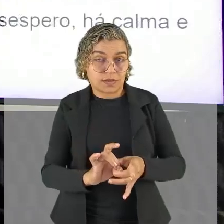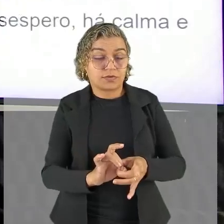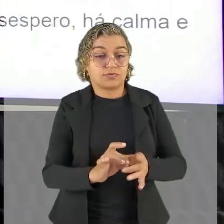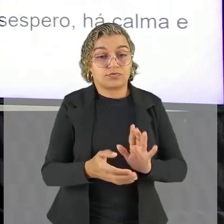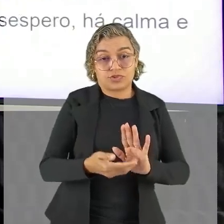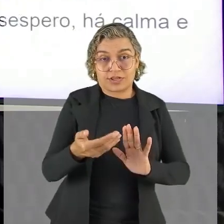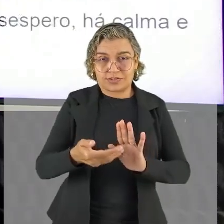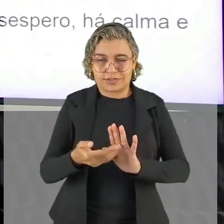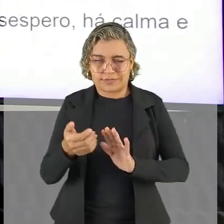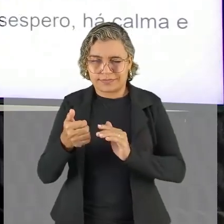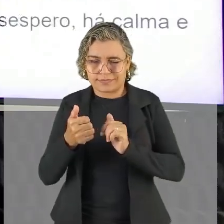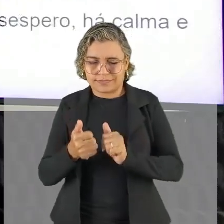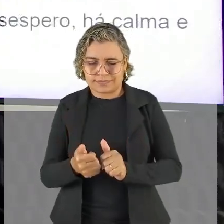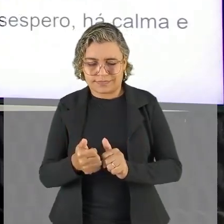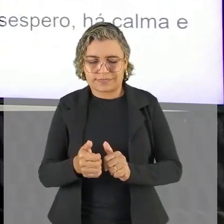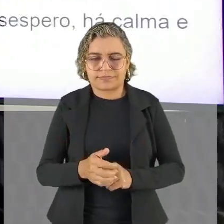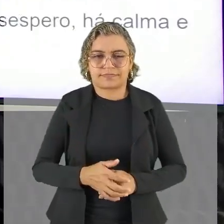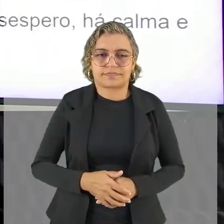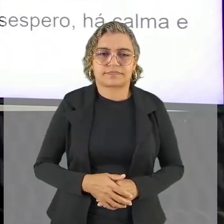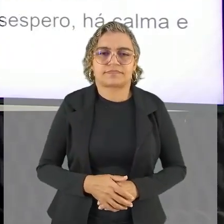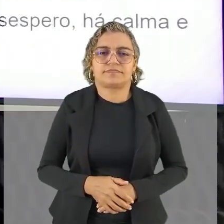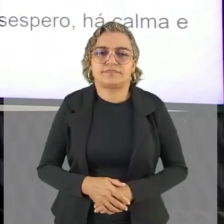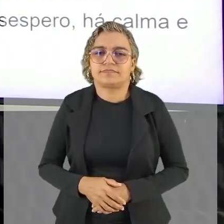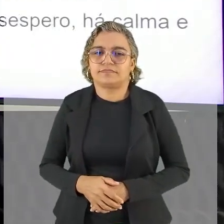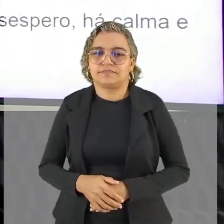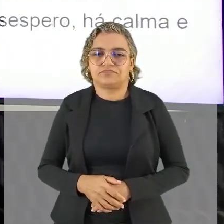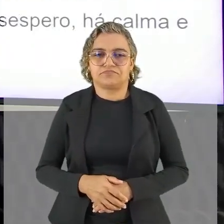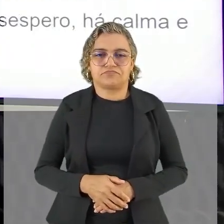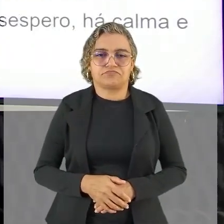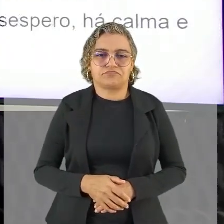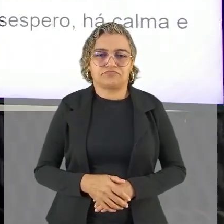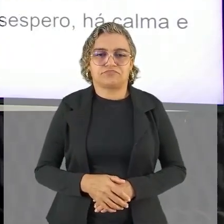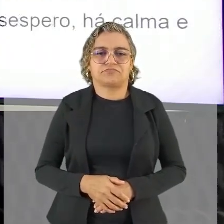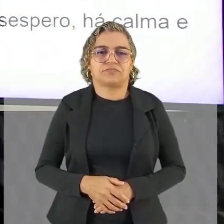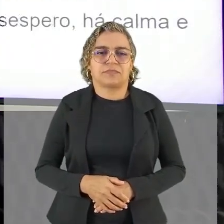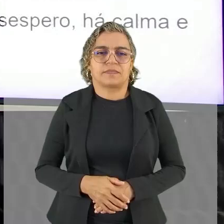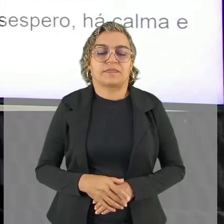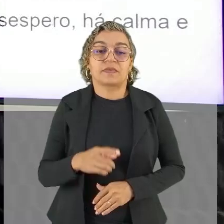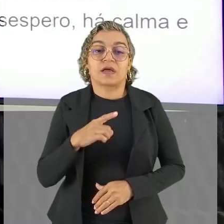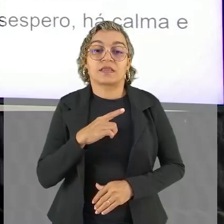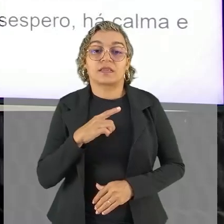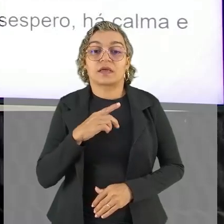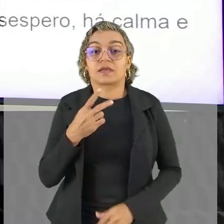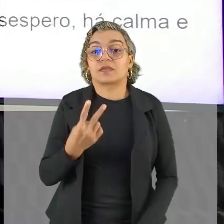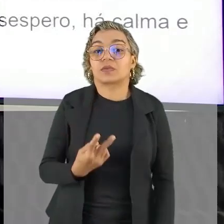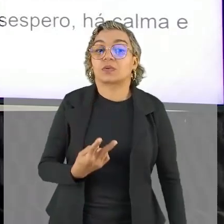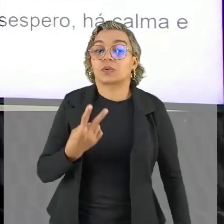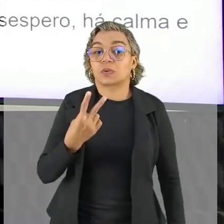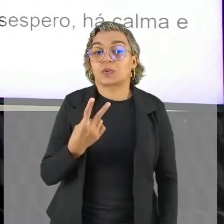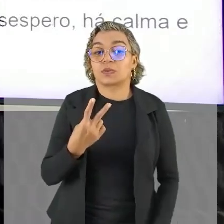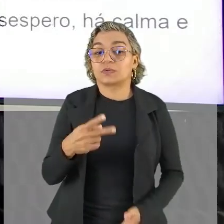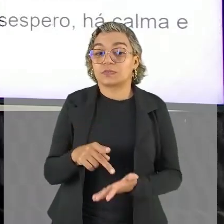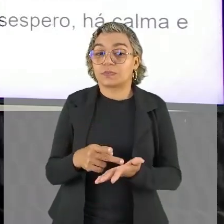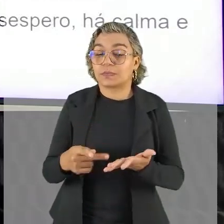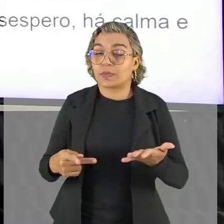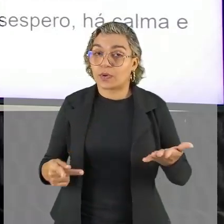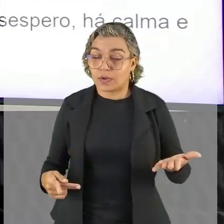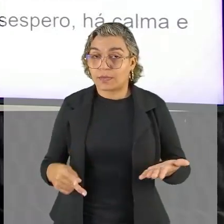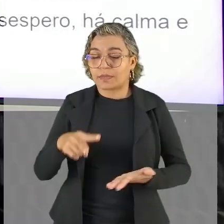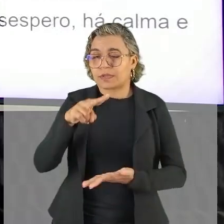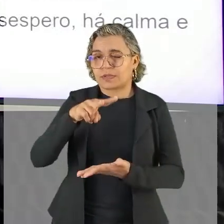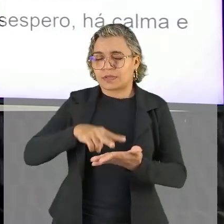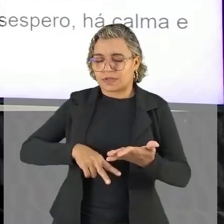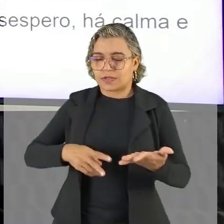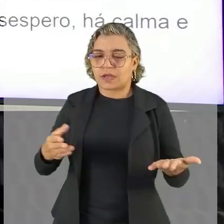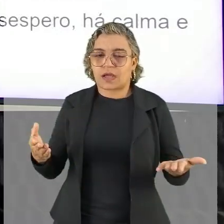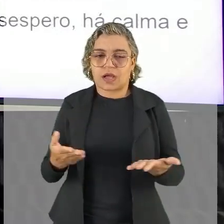Mais uma questão. Aí aqui eu tenho dois poemas que você vai ler para responder a questão,